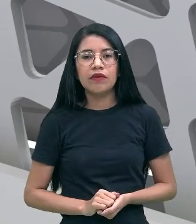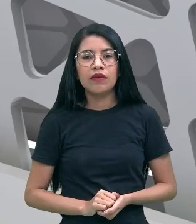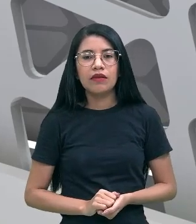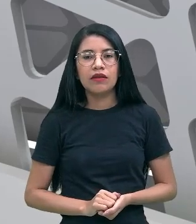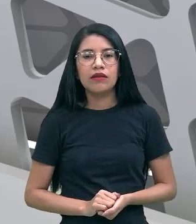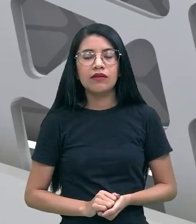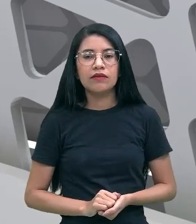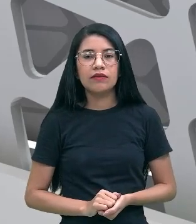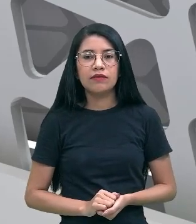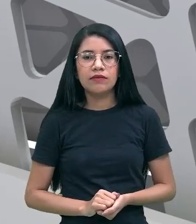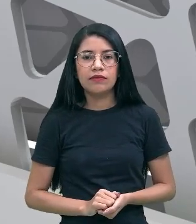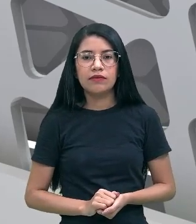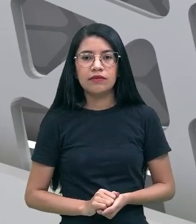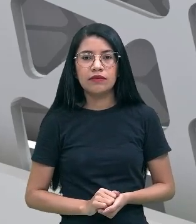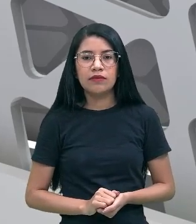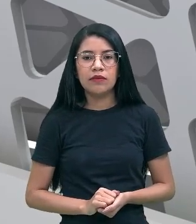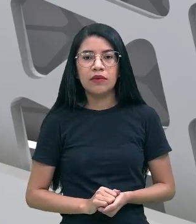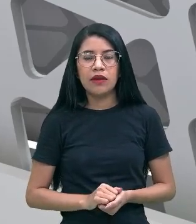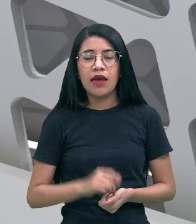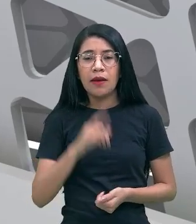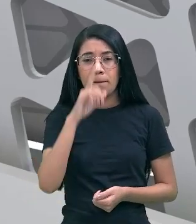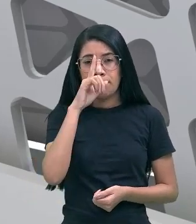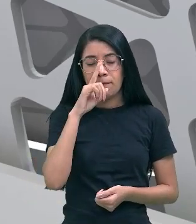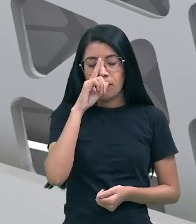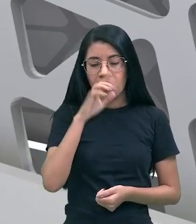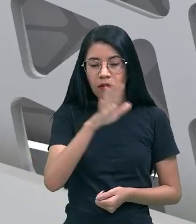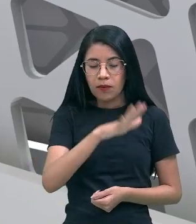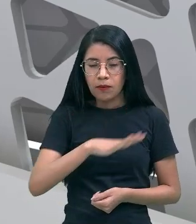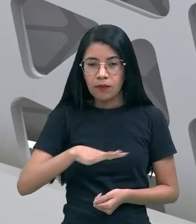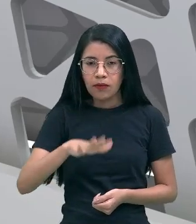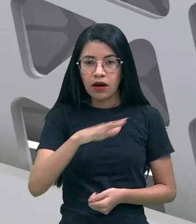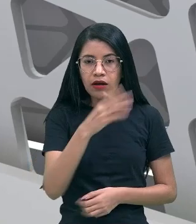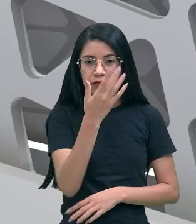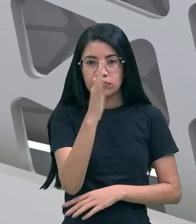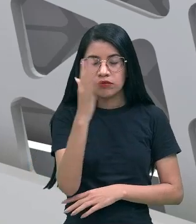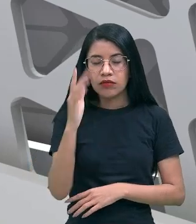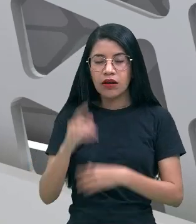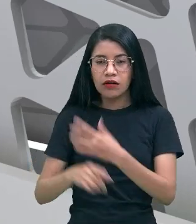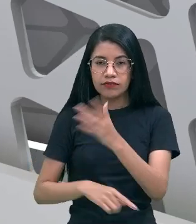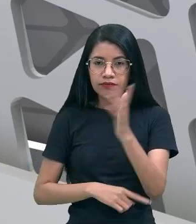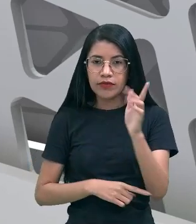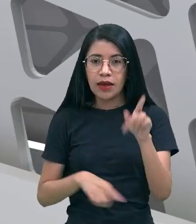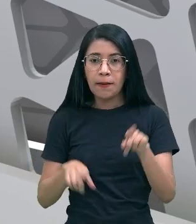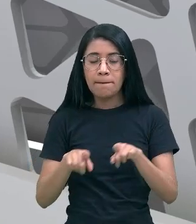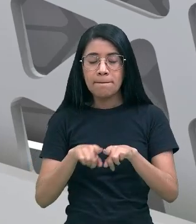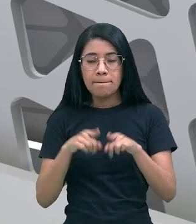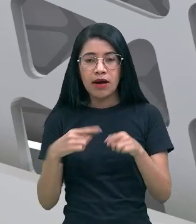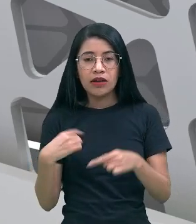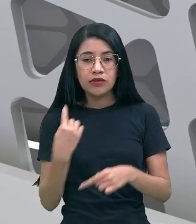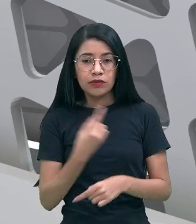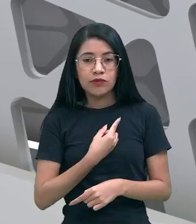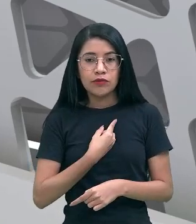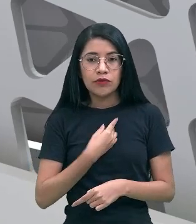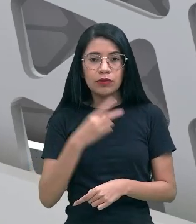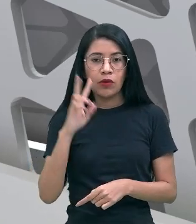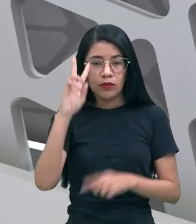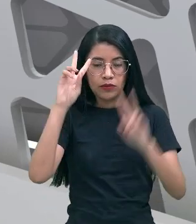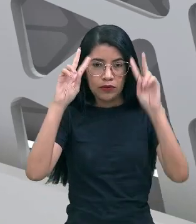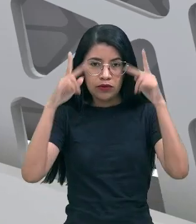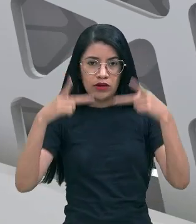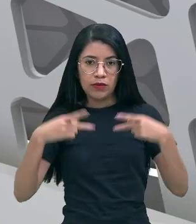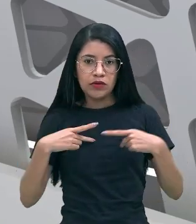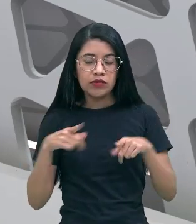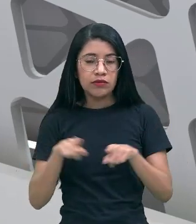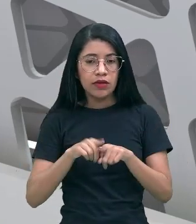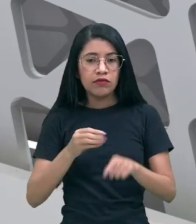principal prejuízo é ambiental. Mas também nós estamos no ambiente, tá bom? Ou seja,